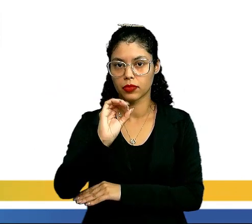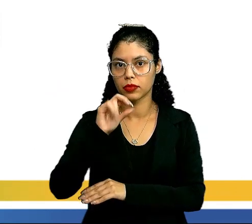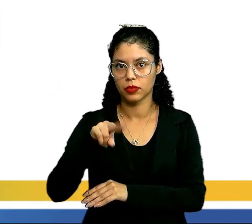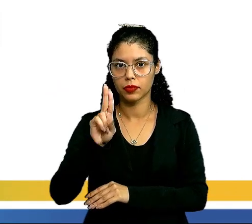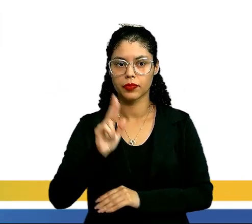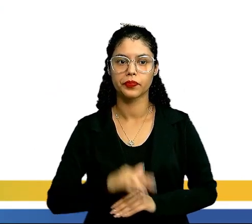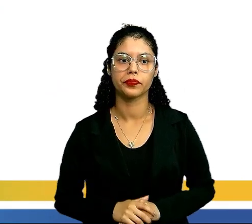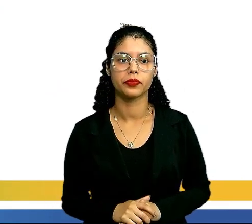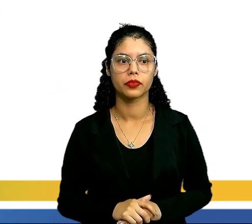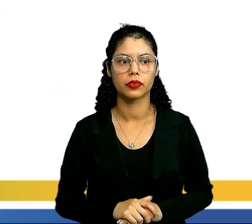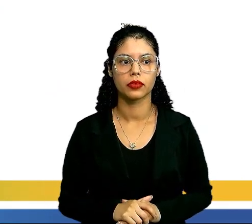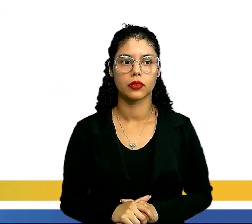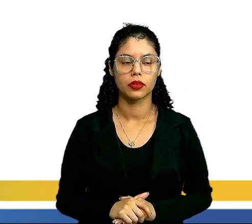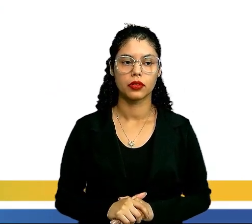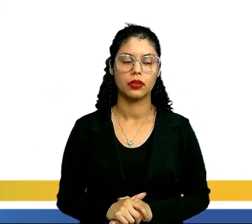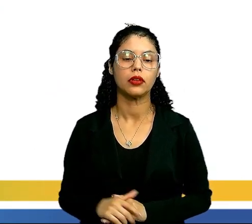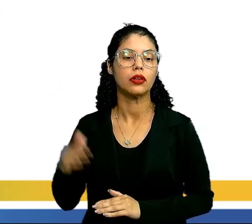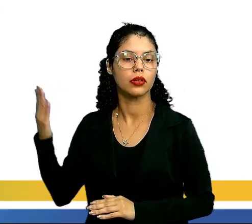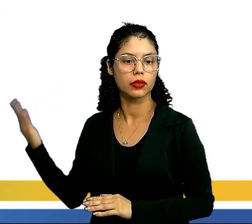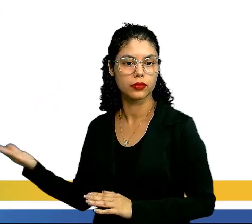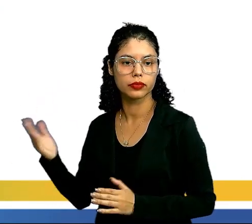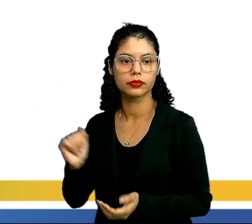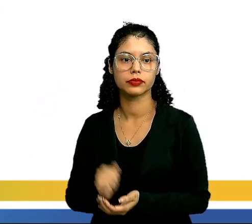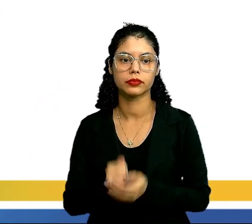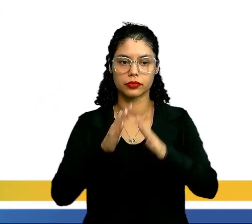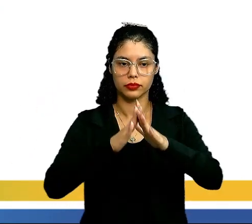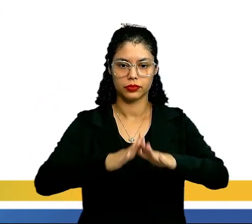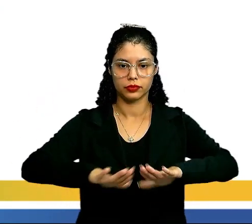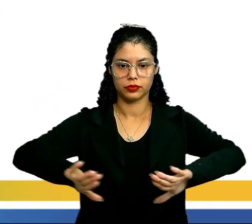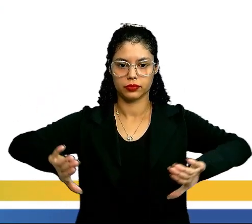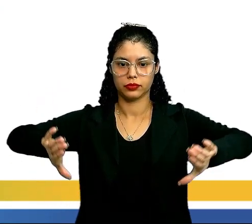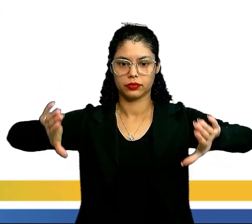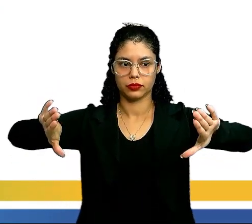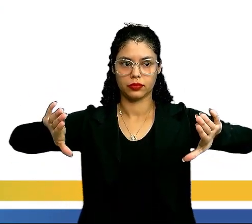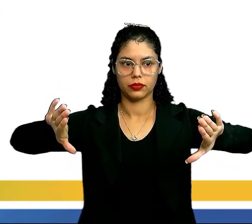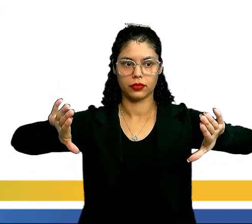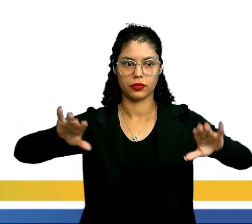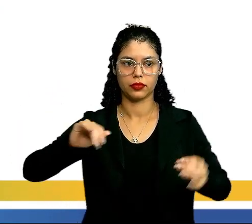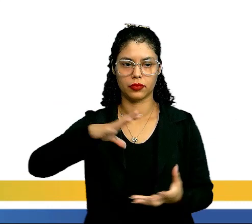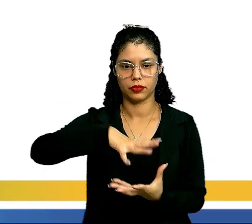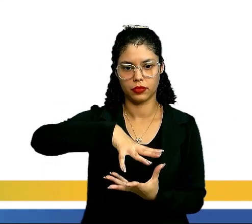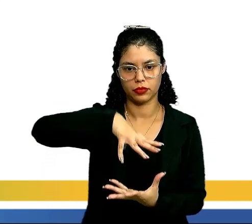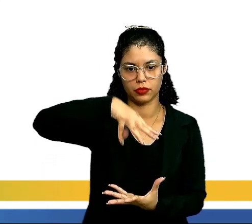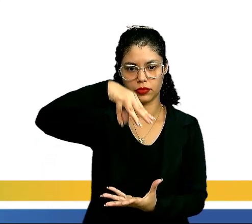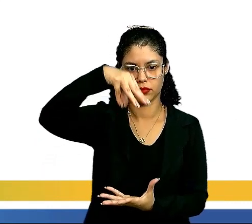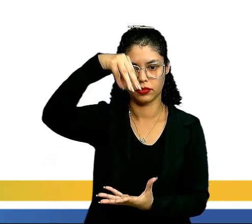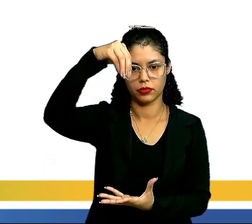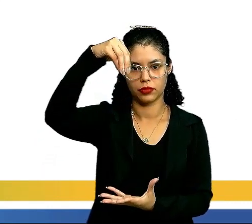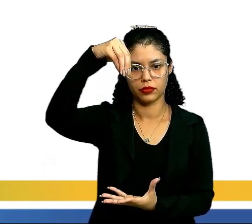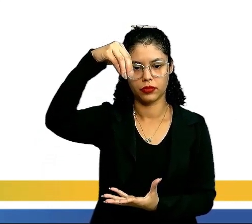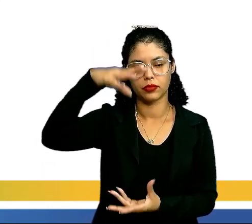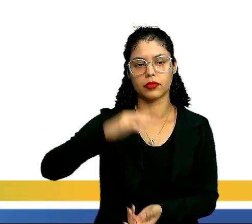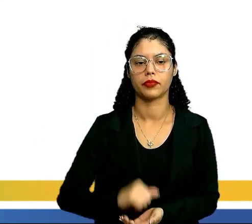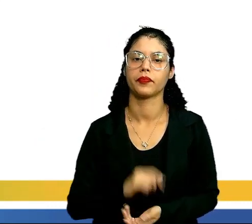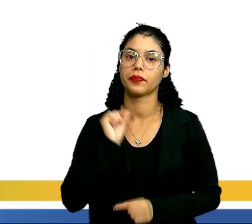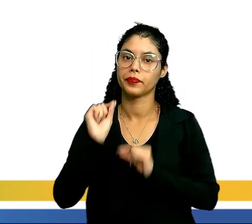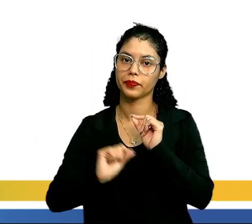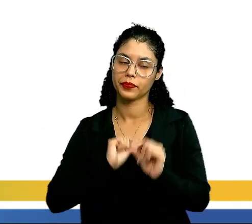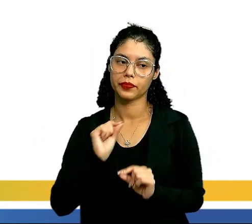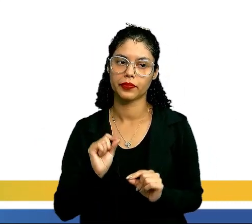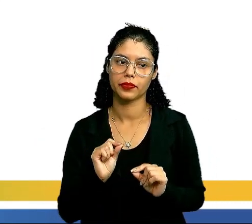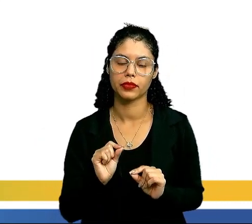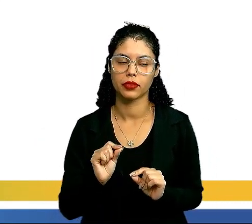ONU, ok? Vamos então à projeção do tipo cônica. O que é mesmo a projeção